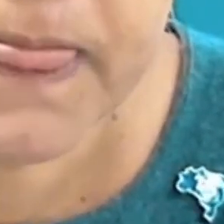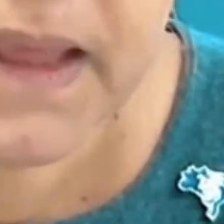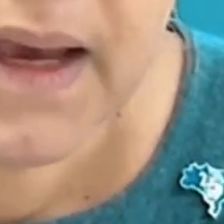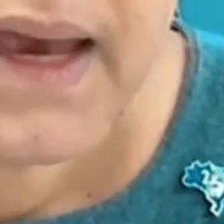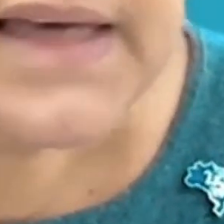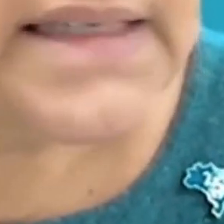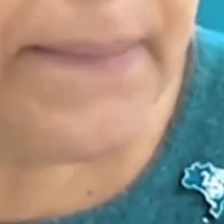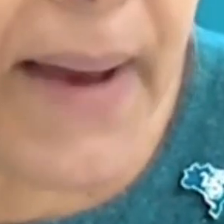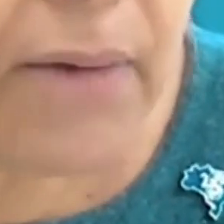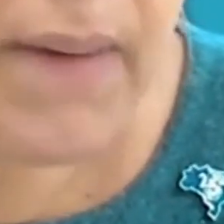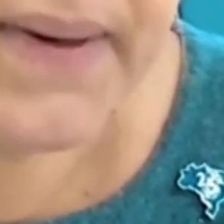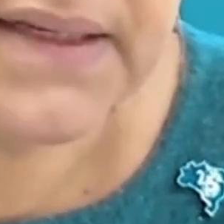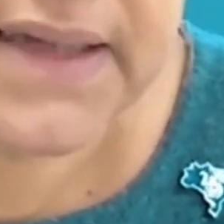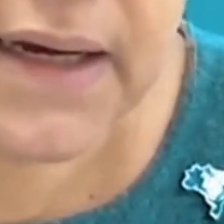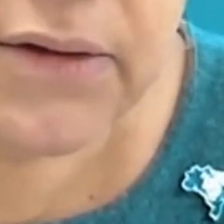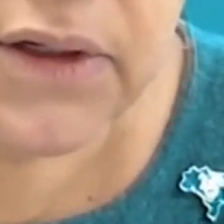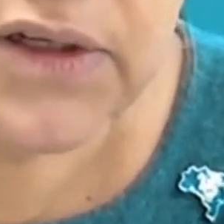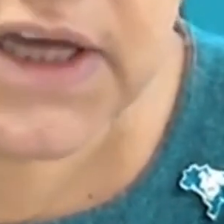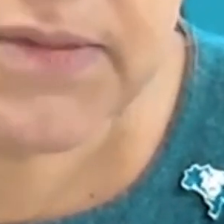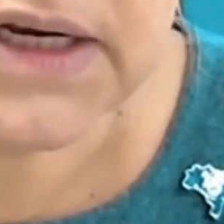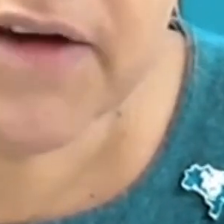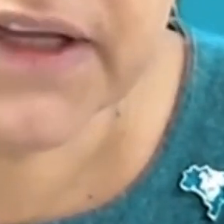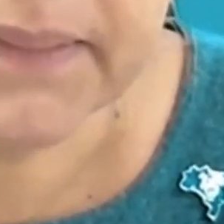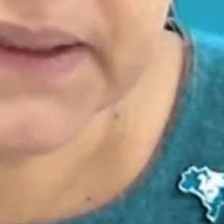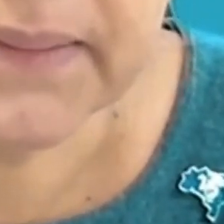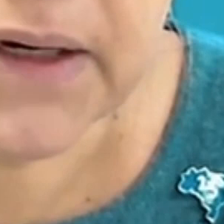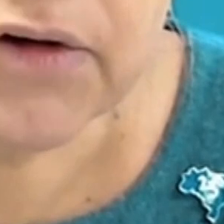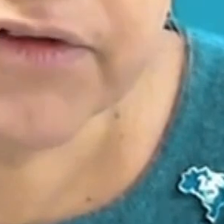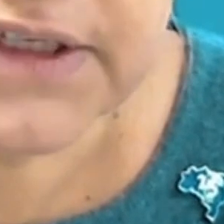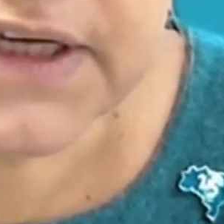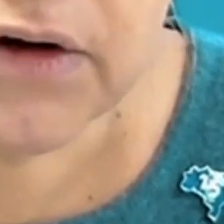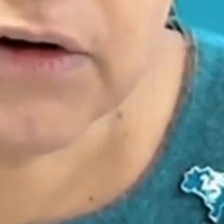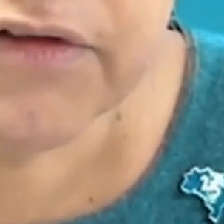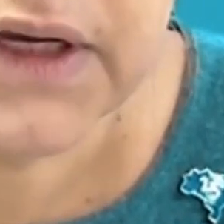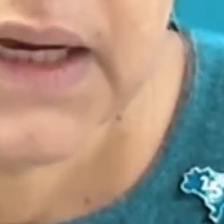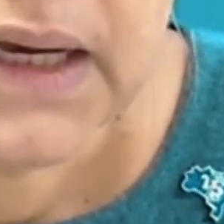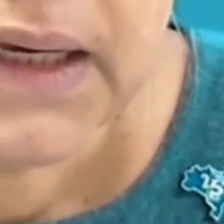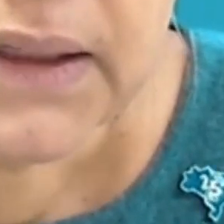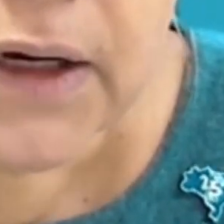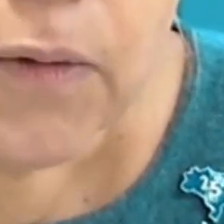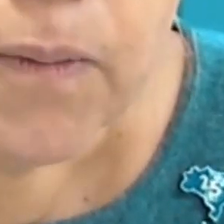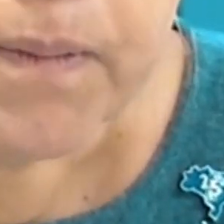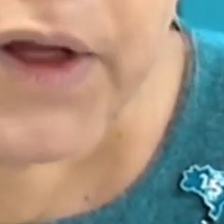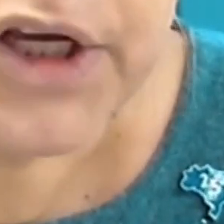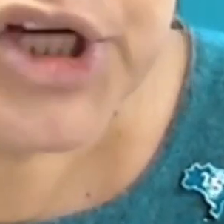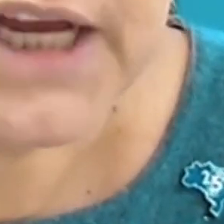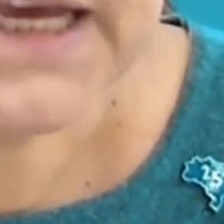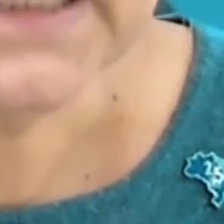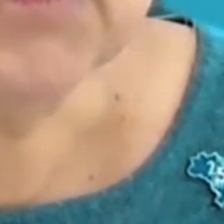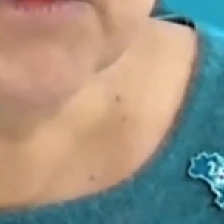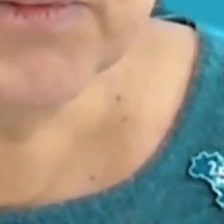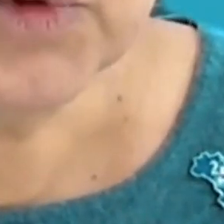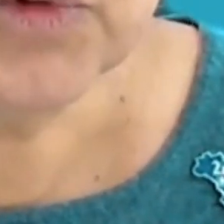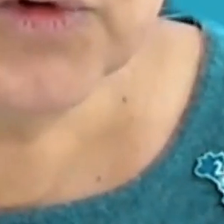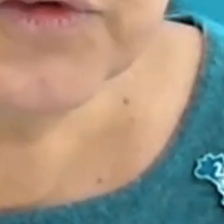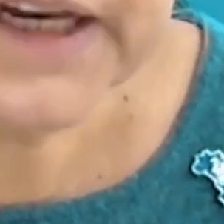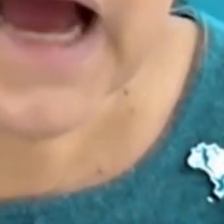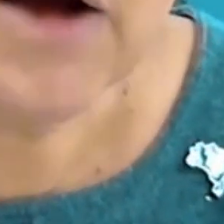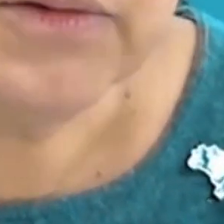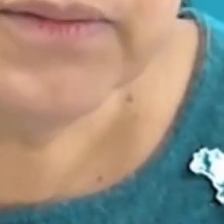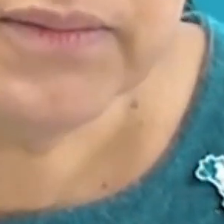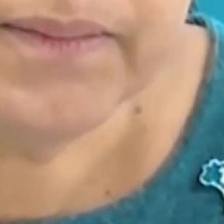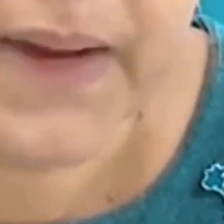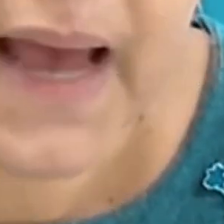acesso. Esse também é um aprendizado que nós temos que levar da pandemia Covid-19. Então, eu deixaria aqui